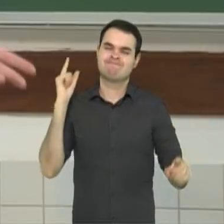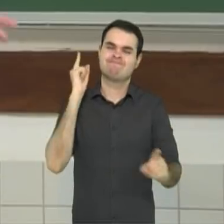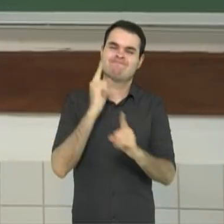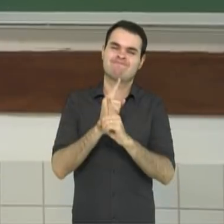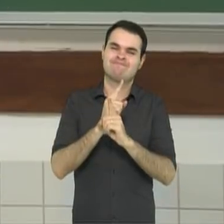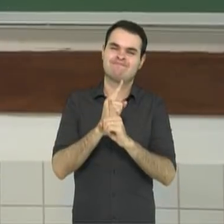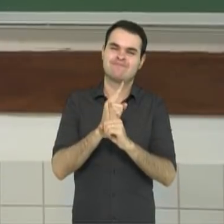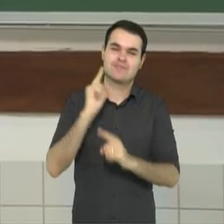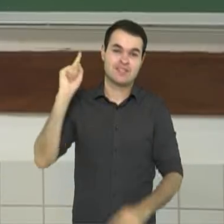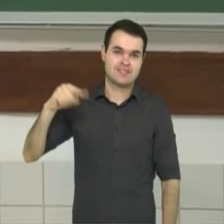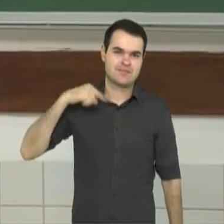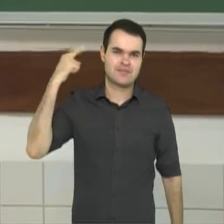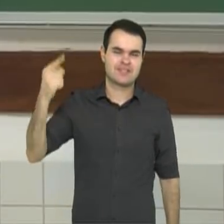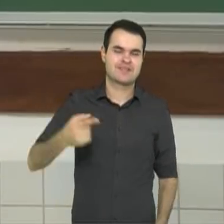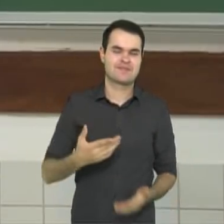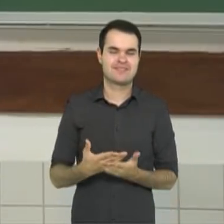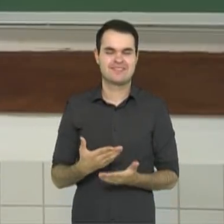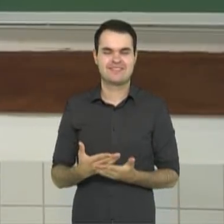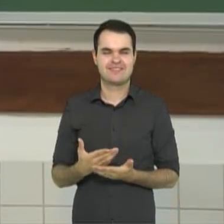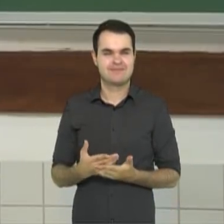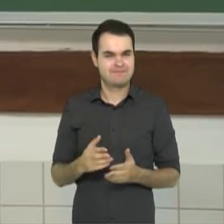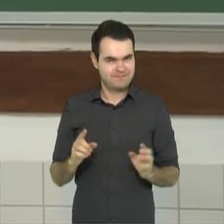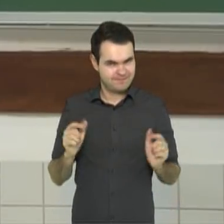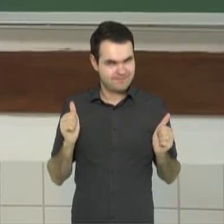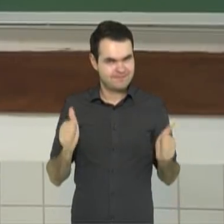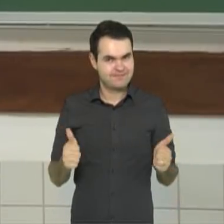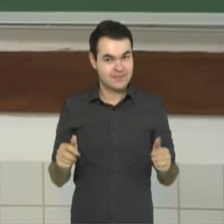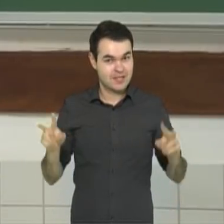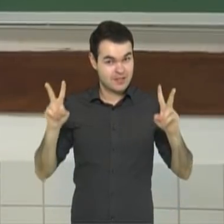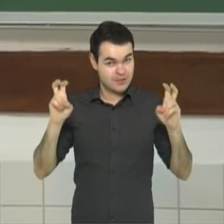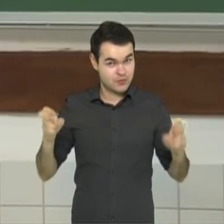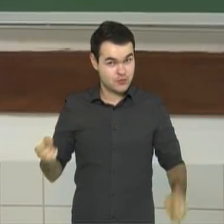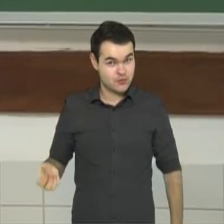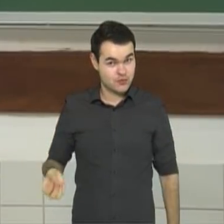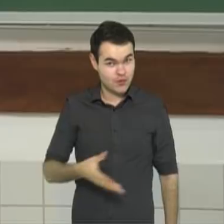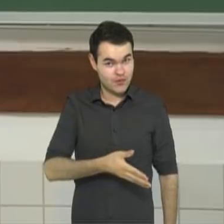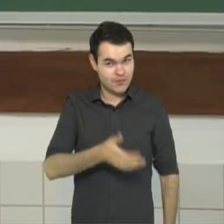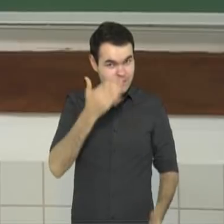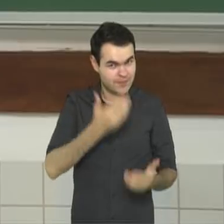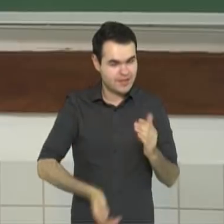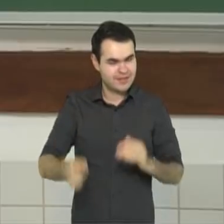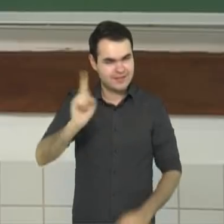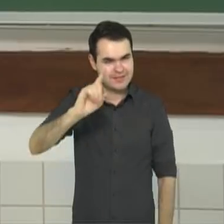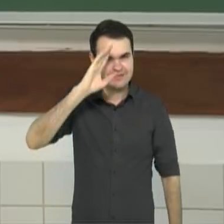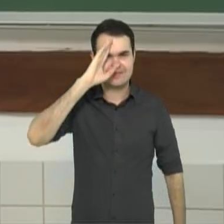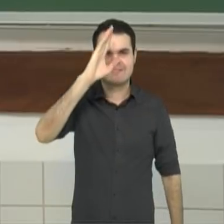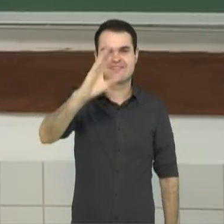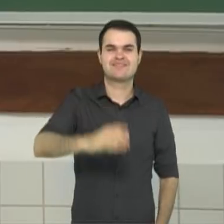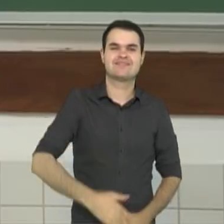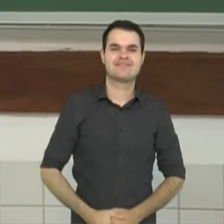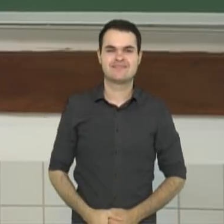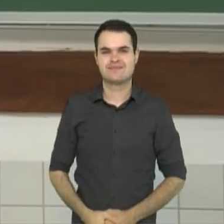vocês sem falta para a nossa próxima aula. Assunto novo, hein? Não percam! Até lá!